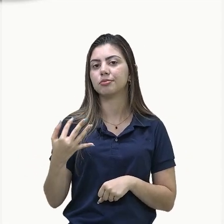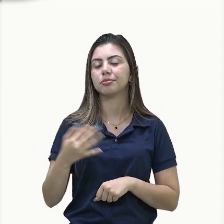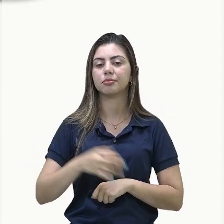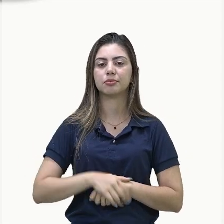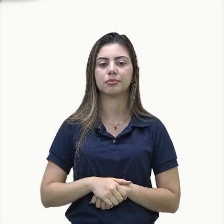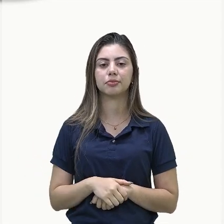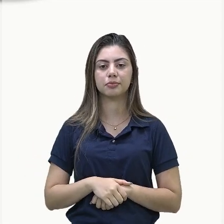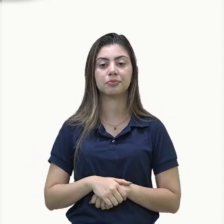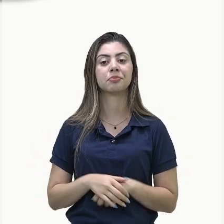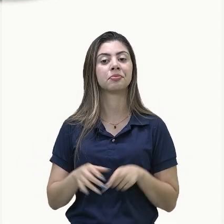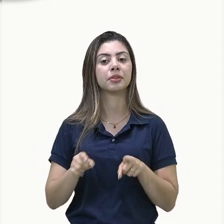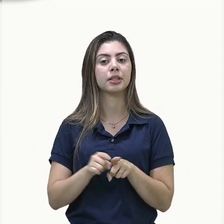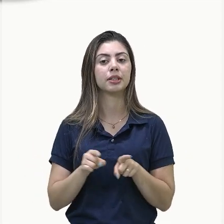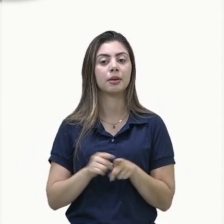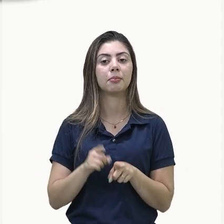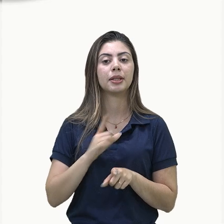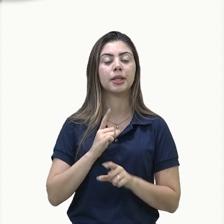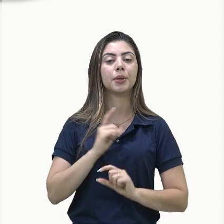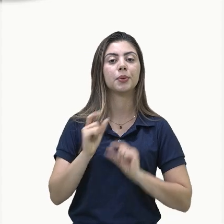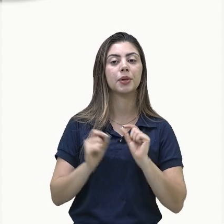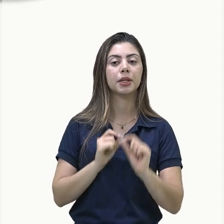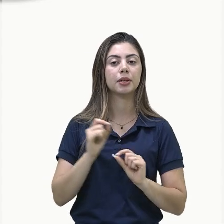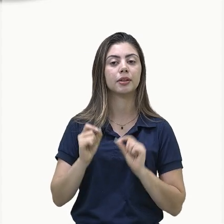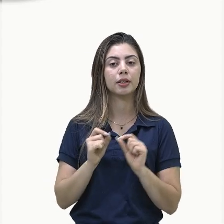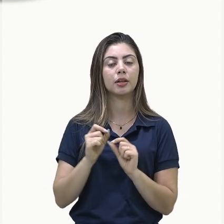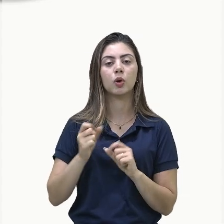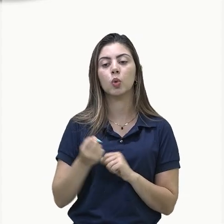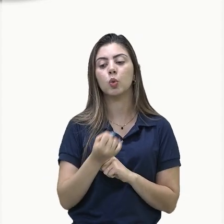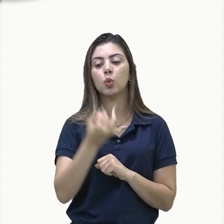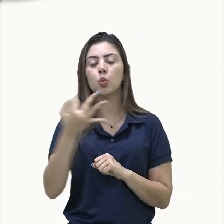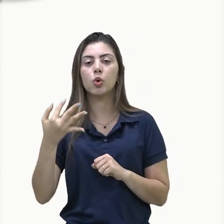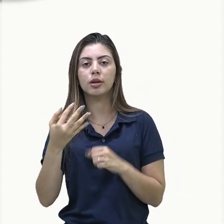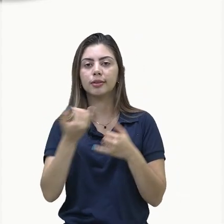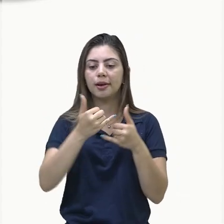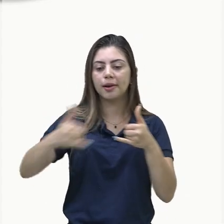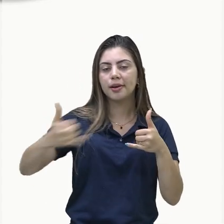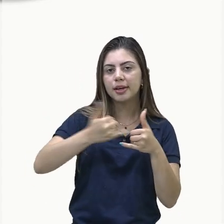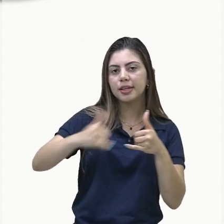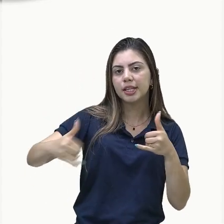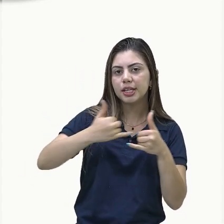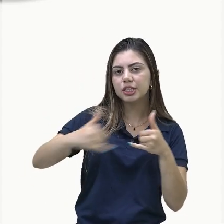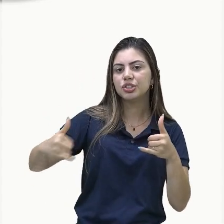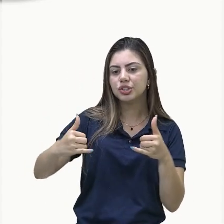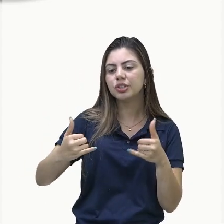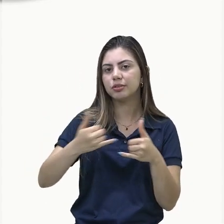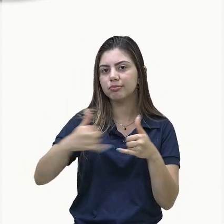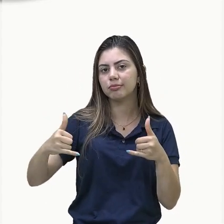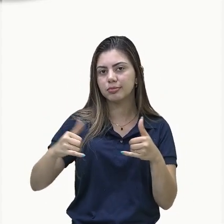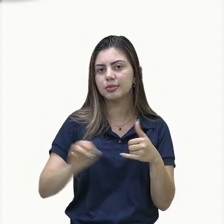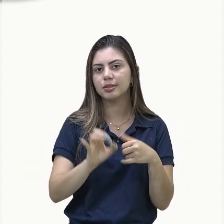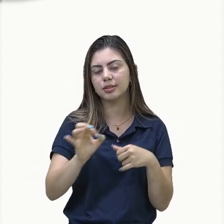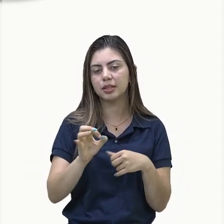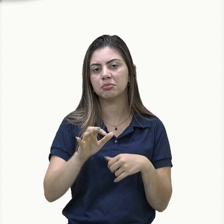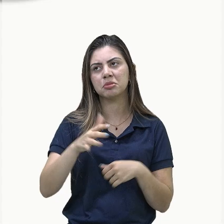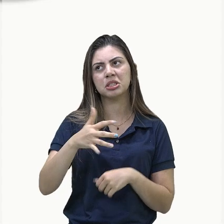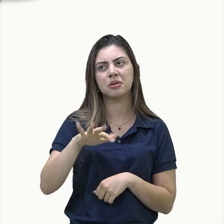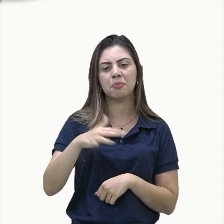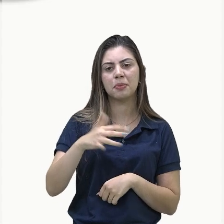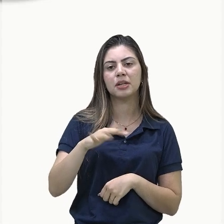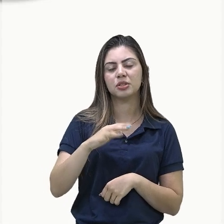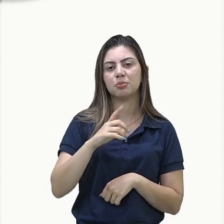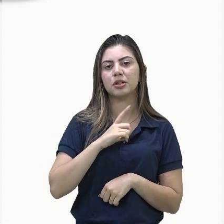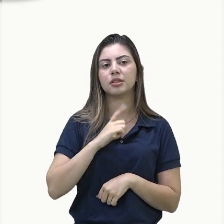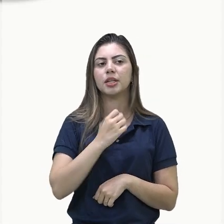ainda também dão a tolerância do dispositivo, né? Se eles têm uma resistência, mas é mais ou menos aquele valor